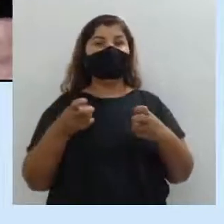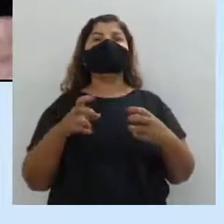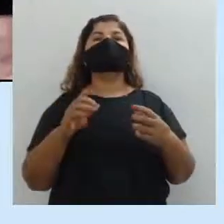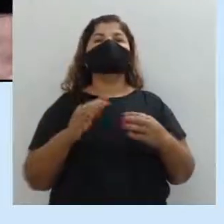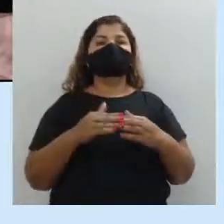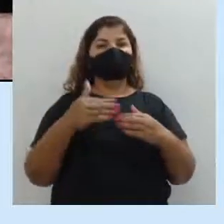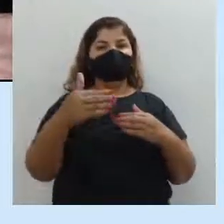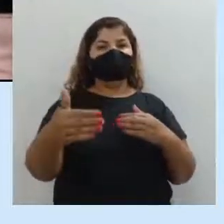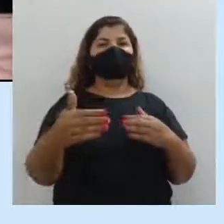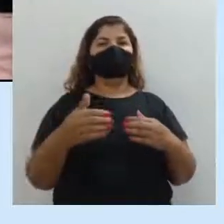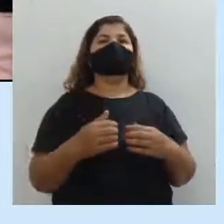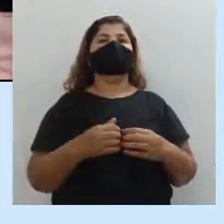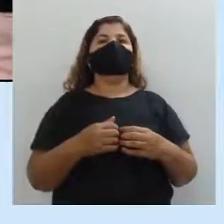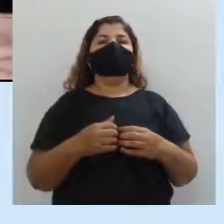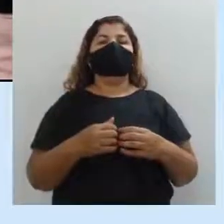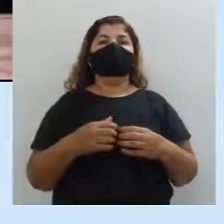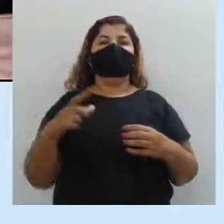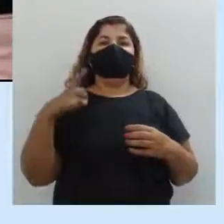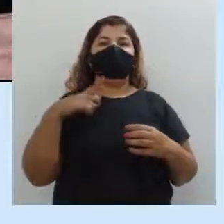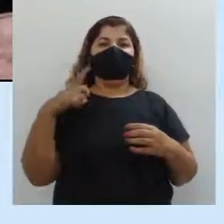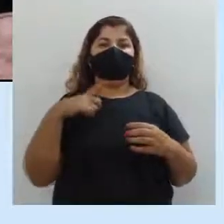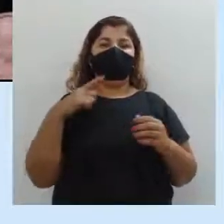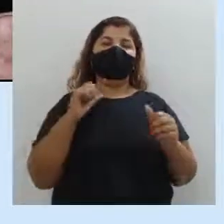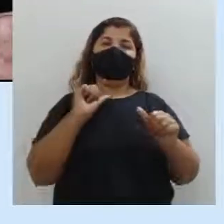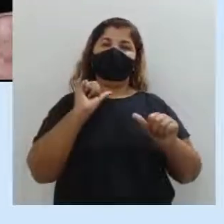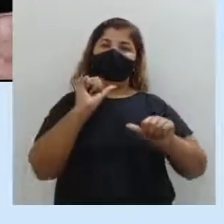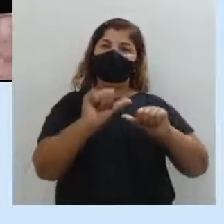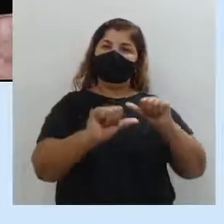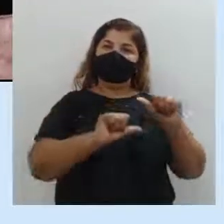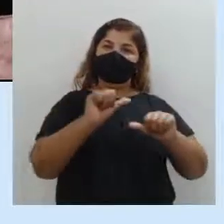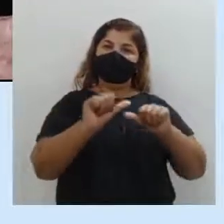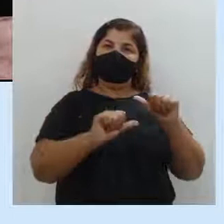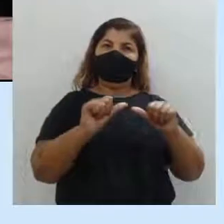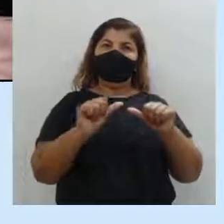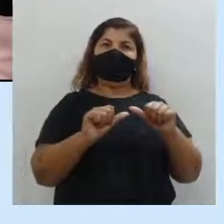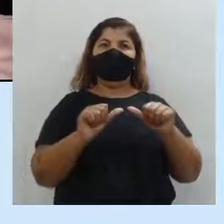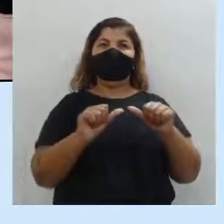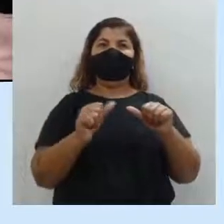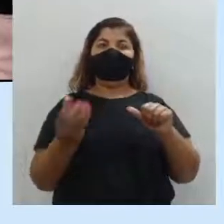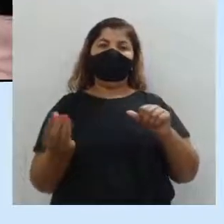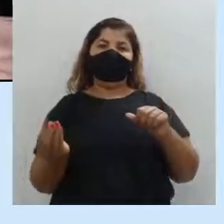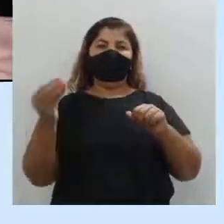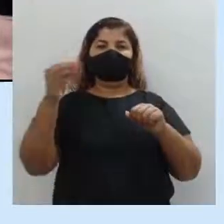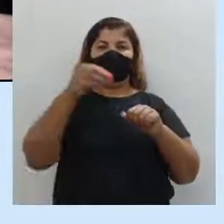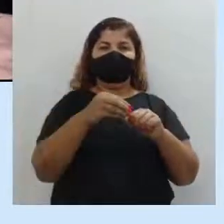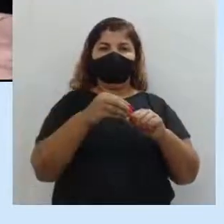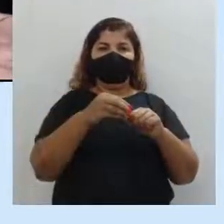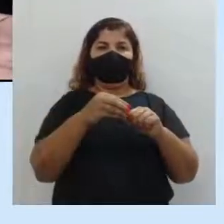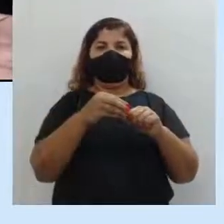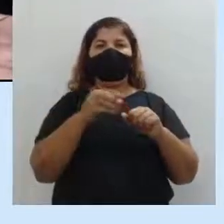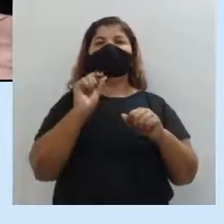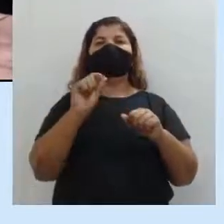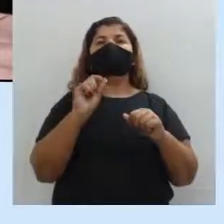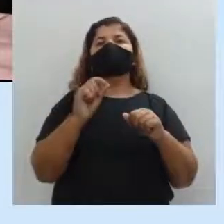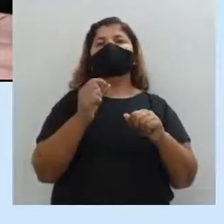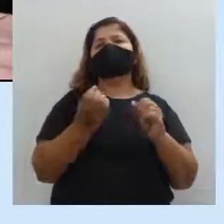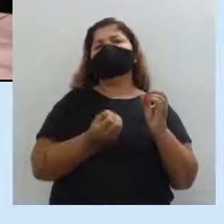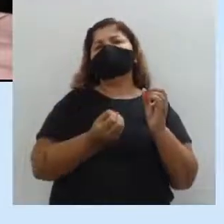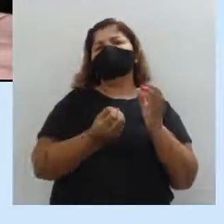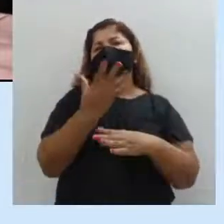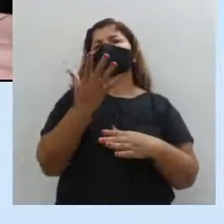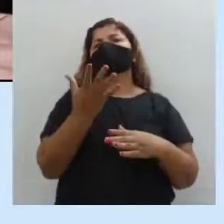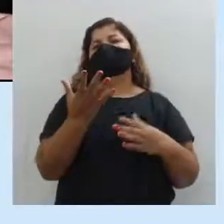frente, ele está modificando, atribuindo uma circunstância.